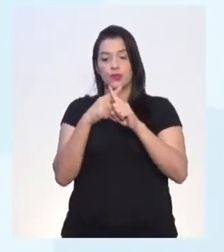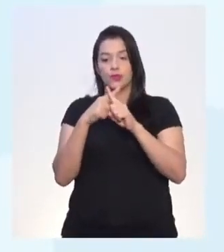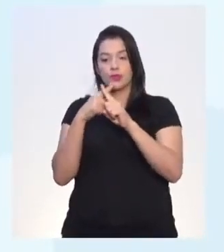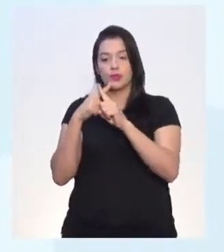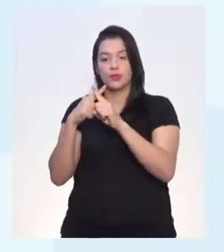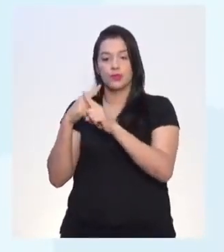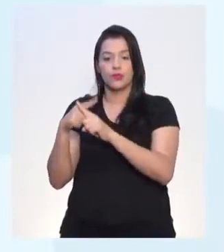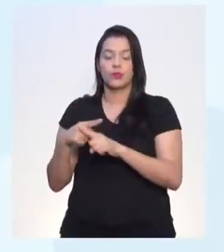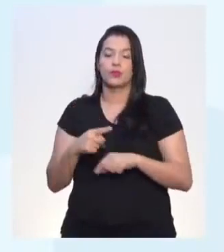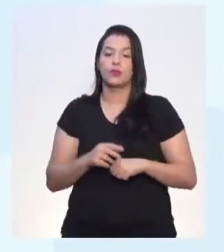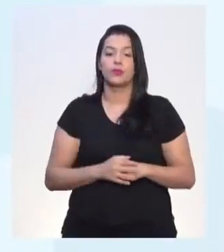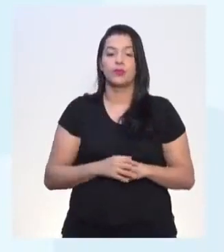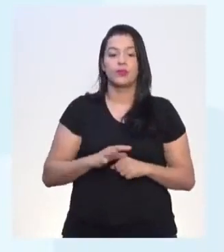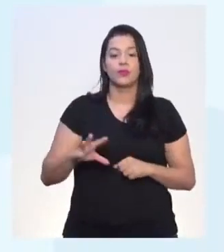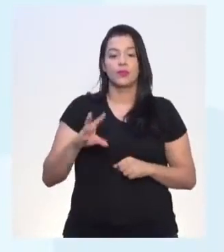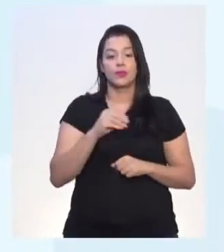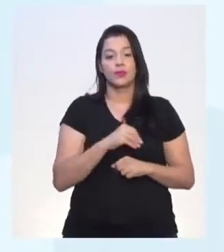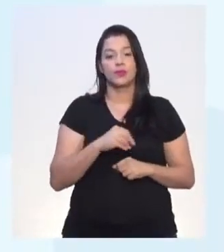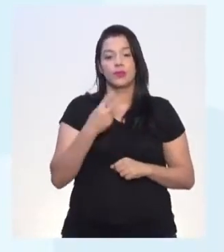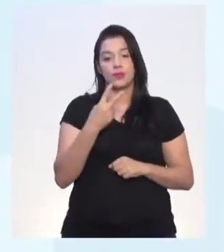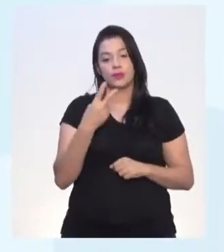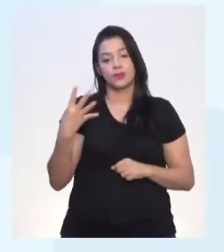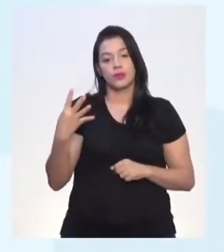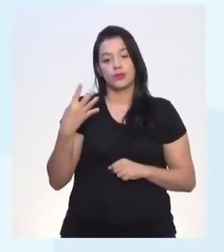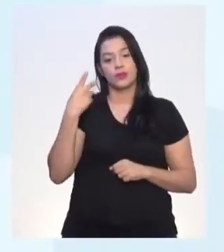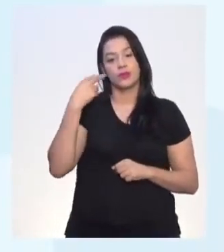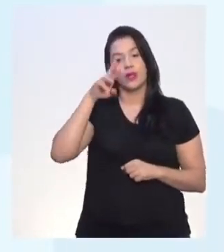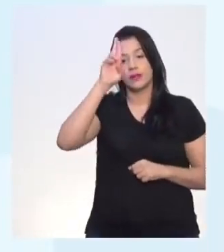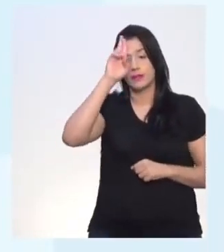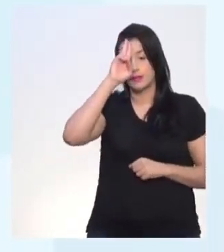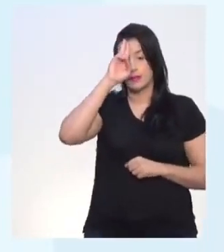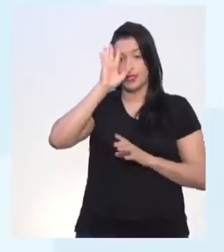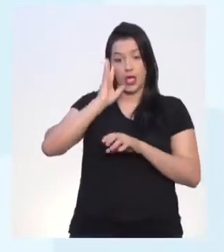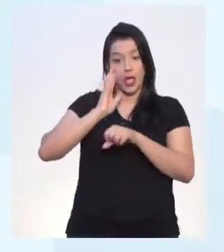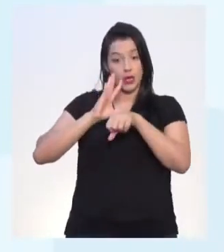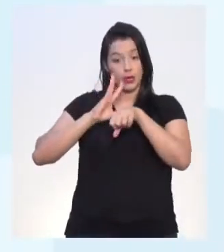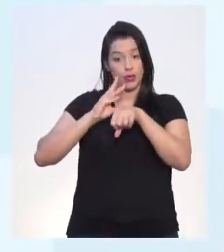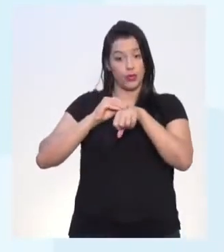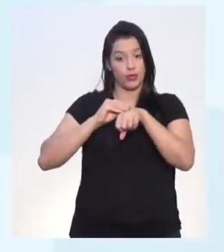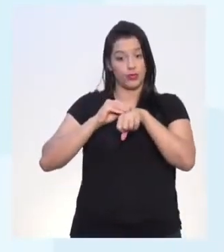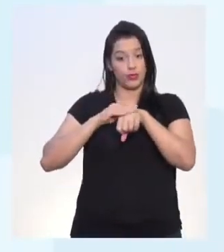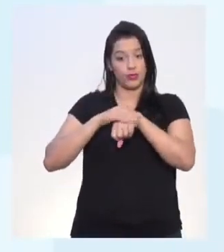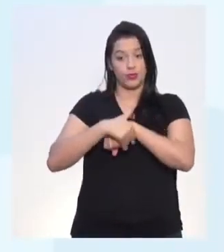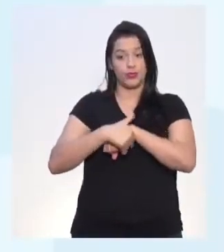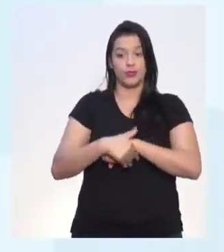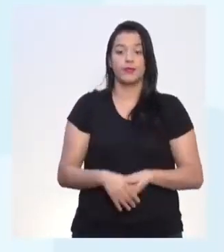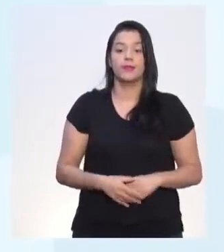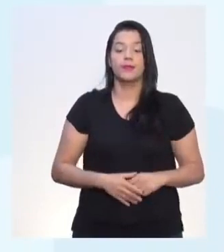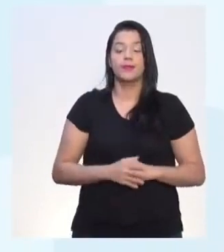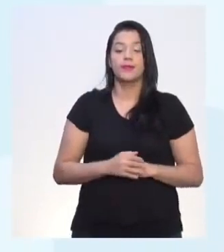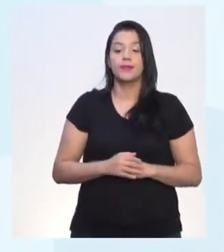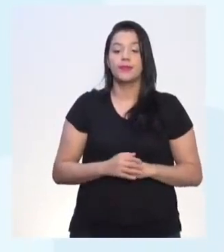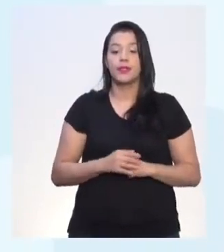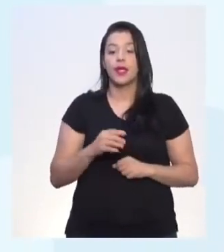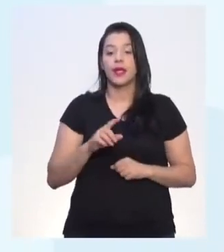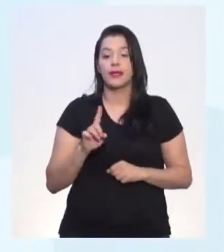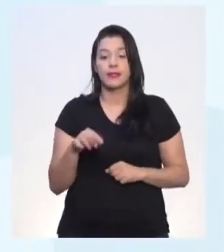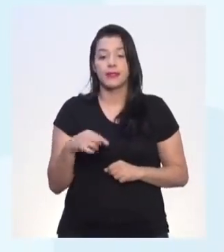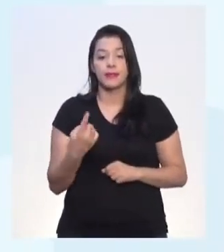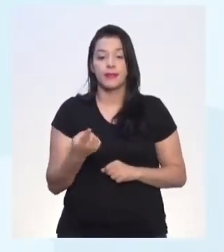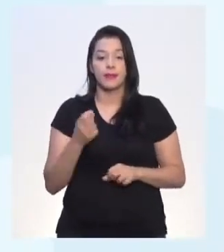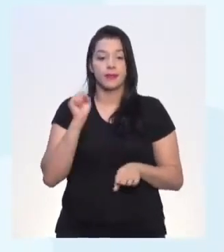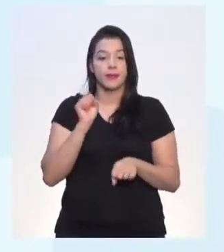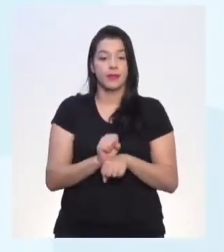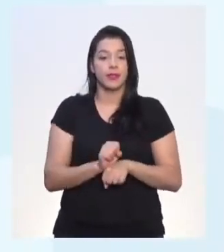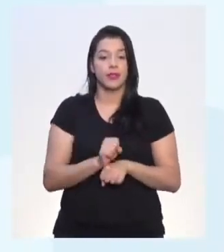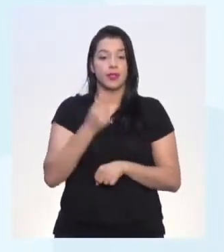24 horas. 24 horas, meia-noite, né? Meia-noite, né? Meia-noite ela toma e depois retoma a cada 4 horas. E aí a gente vai parar aí porque ela está pedindo